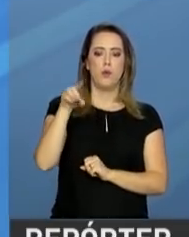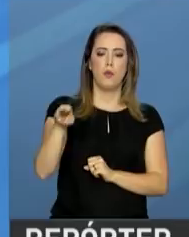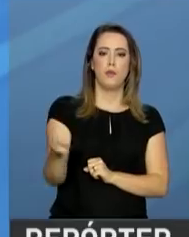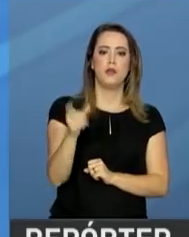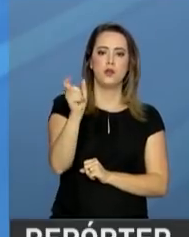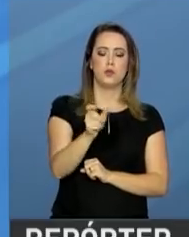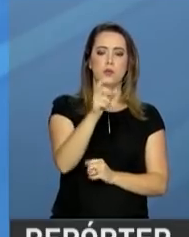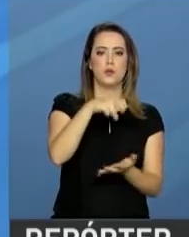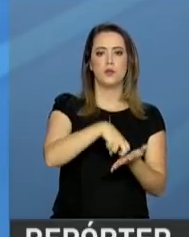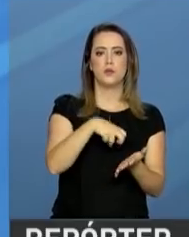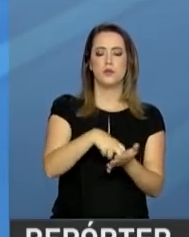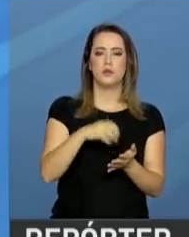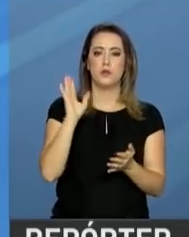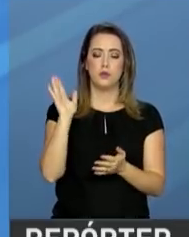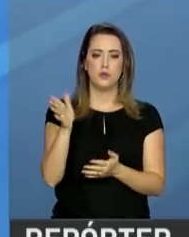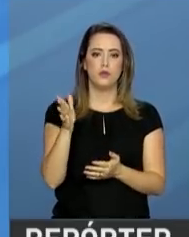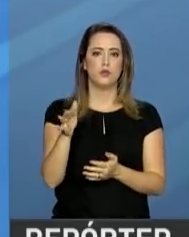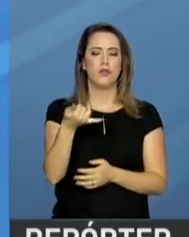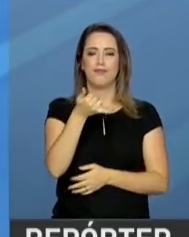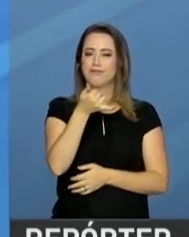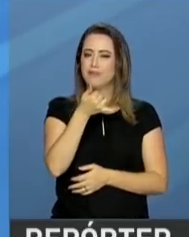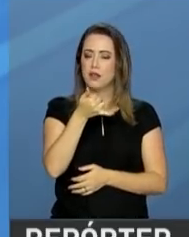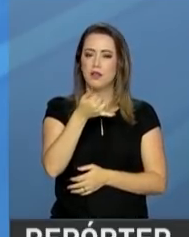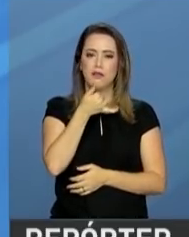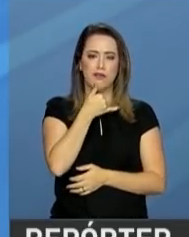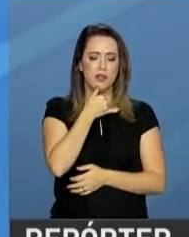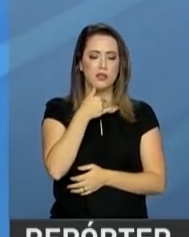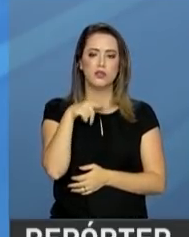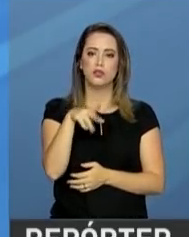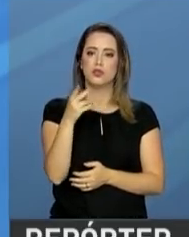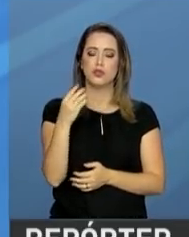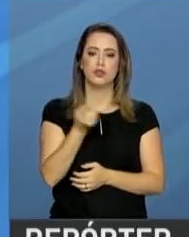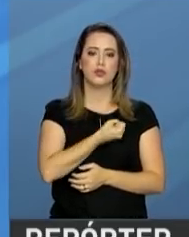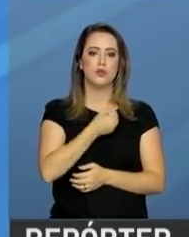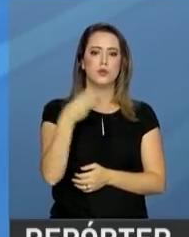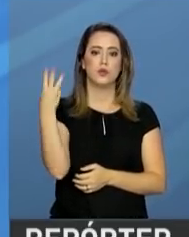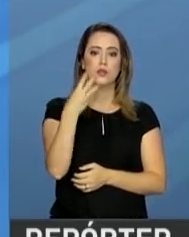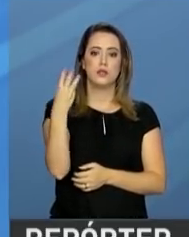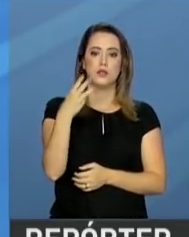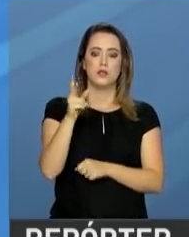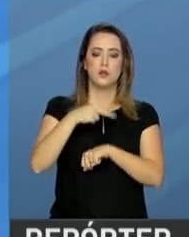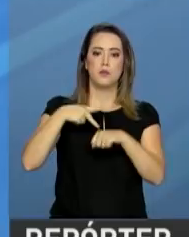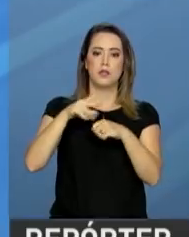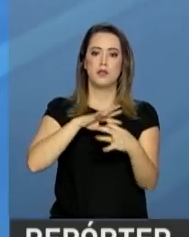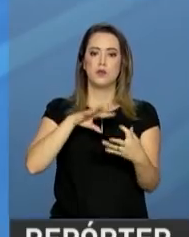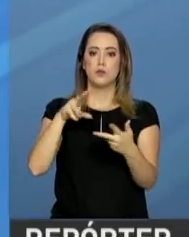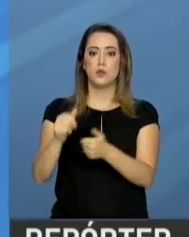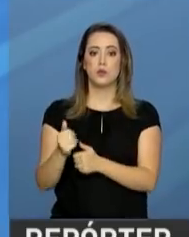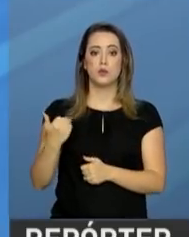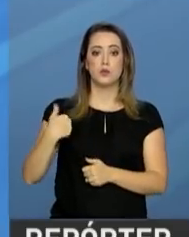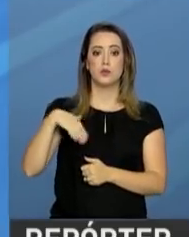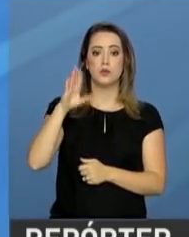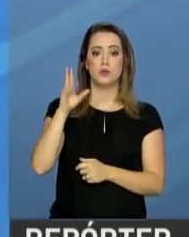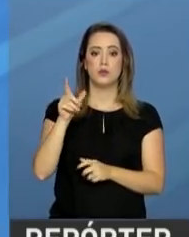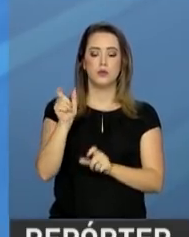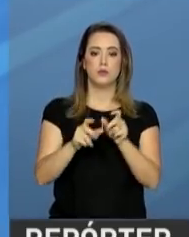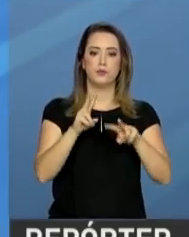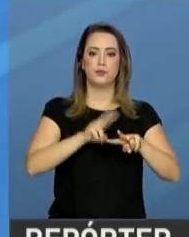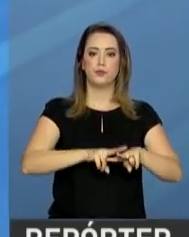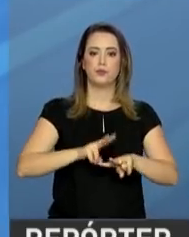apenados e hoje já detemos a triste marca iniciamos o terceiro país do mundo em tempo de